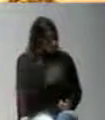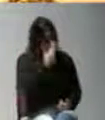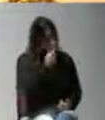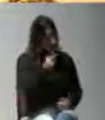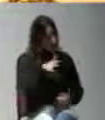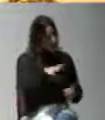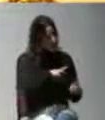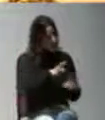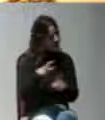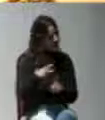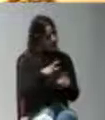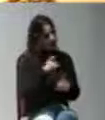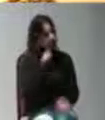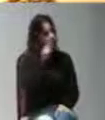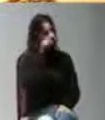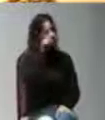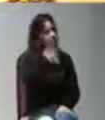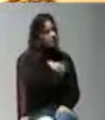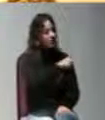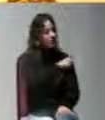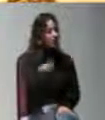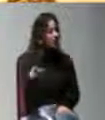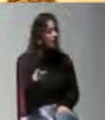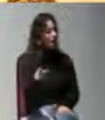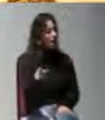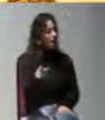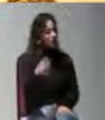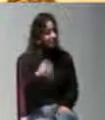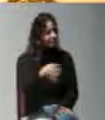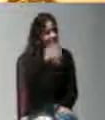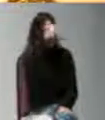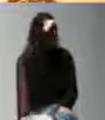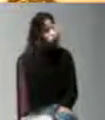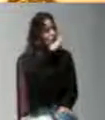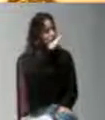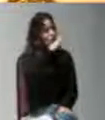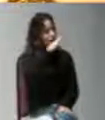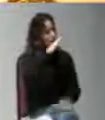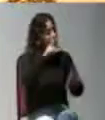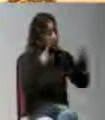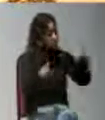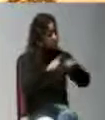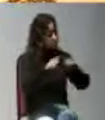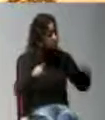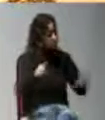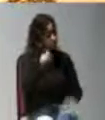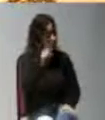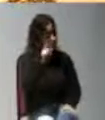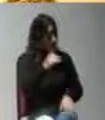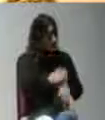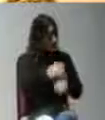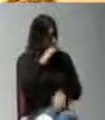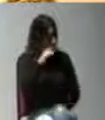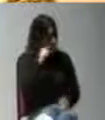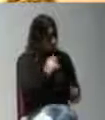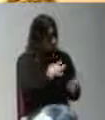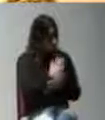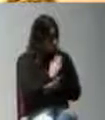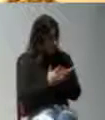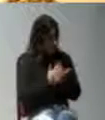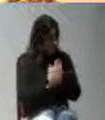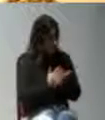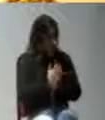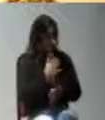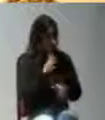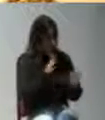as parcelas mais ignorantes da classe média urbana. Mas o que mais subverte a ordem é incluir as pessoas na